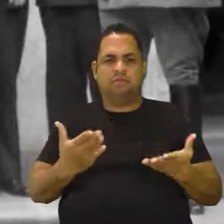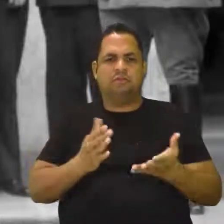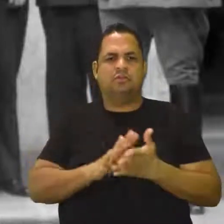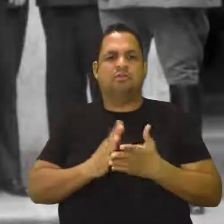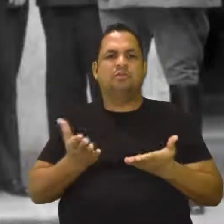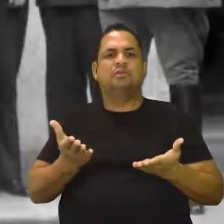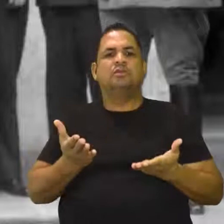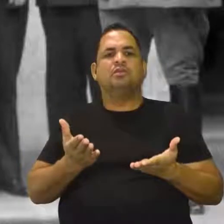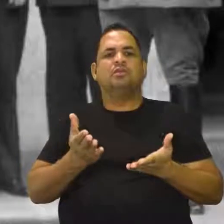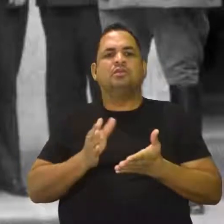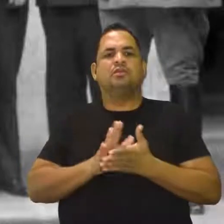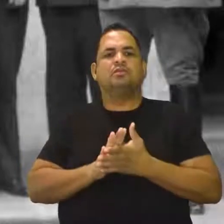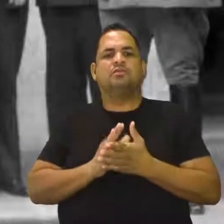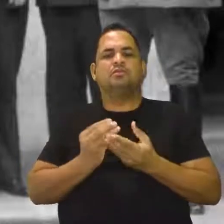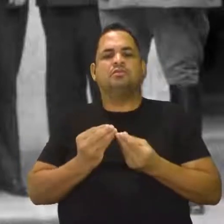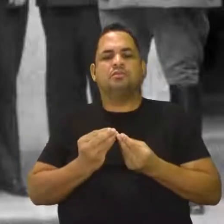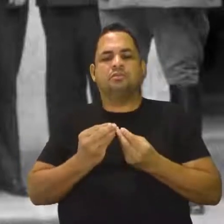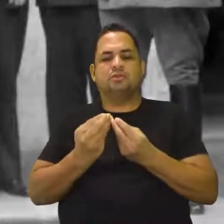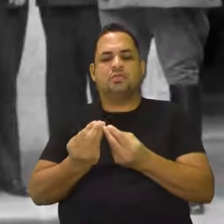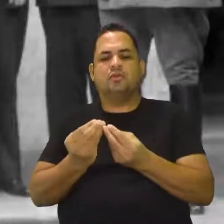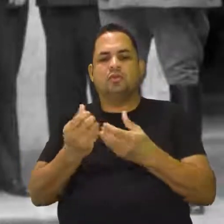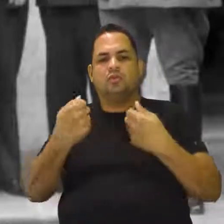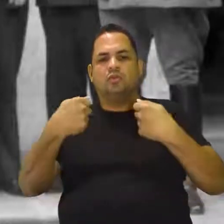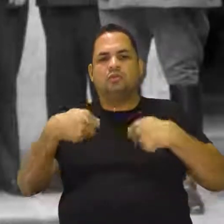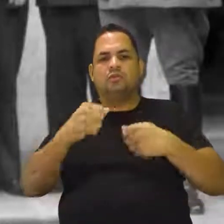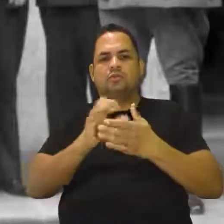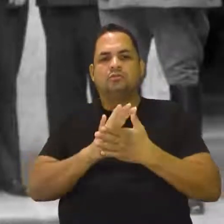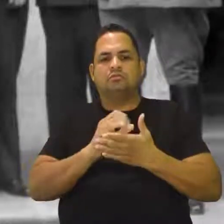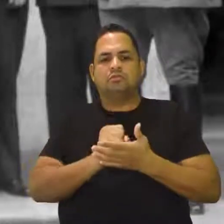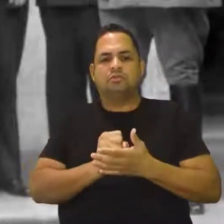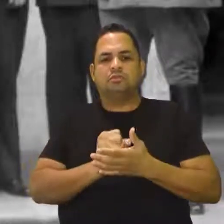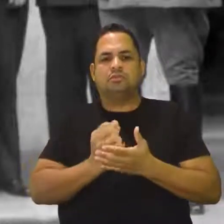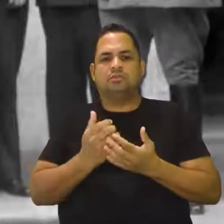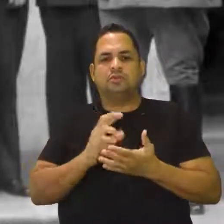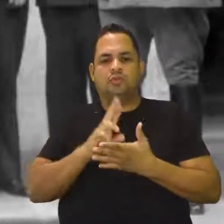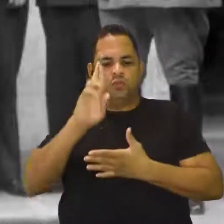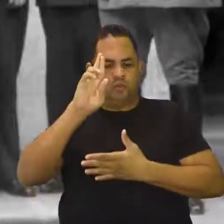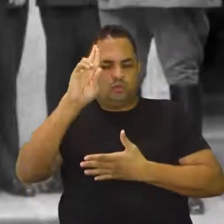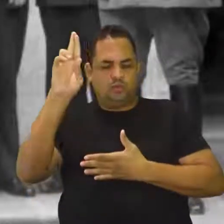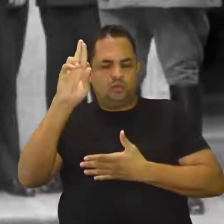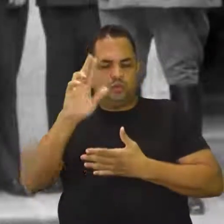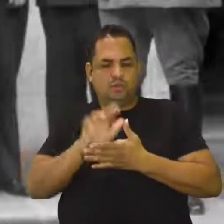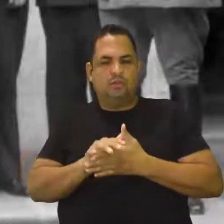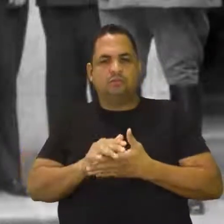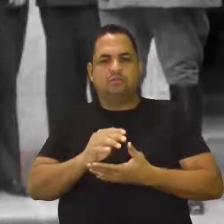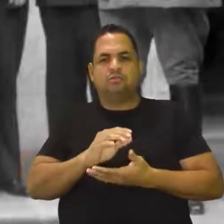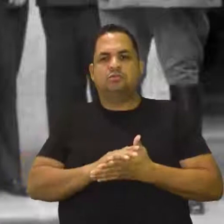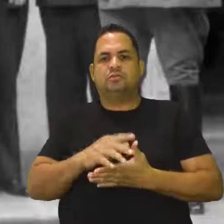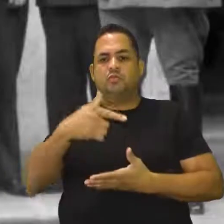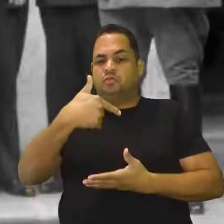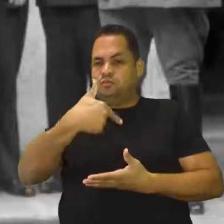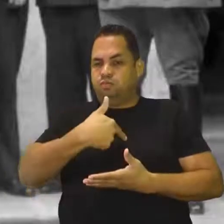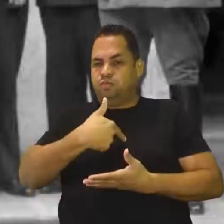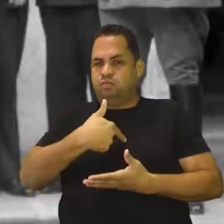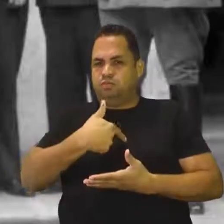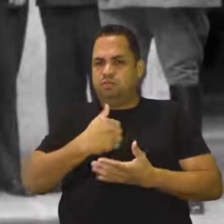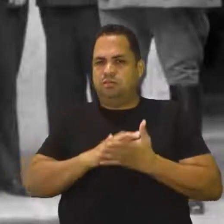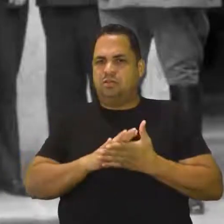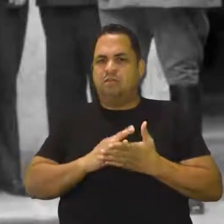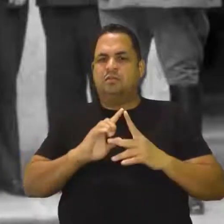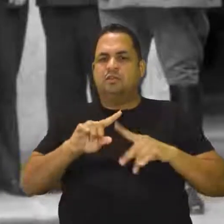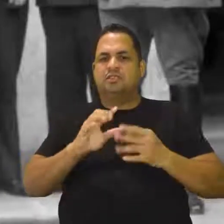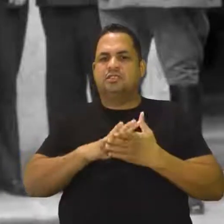Vamos colocar o poder na mão do Comando Central, que era Getúlio Vargas. Só que eles